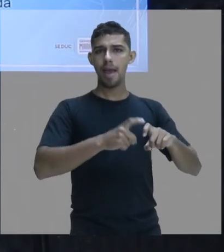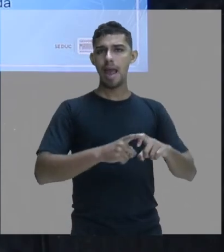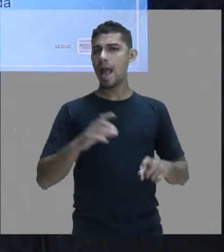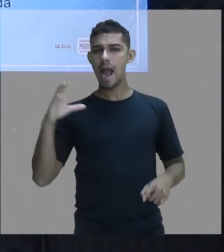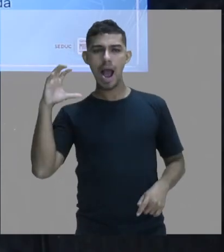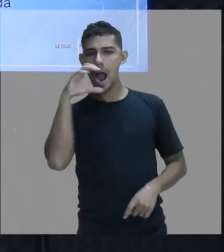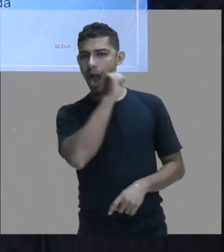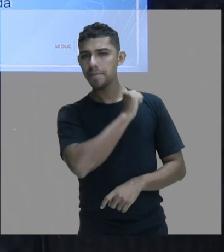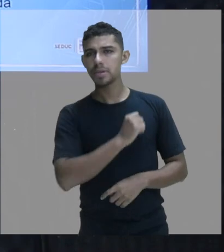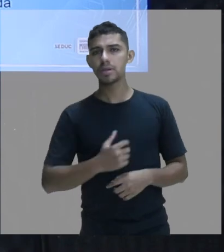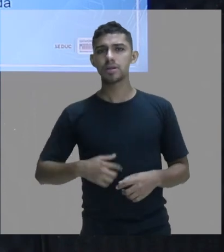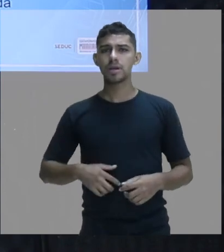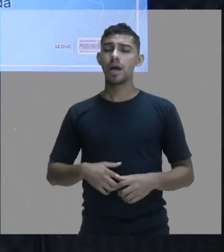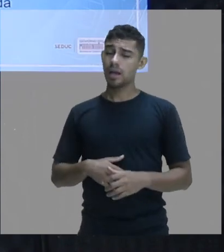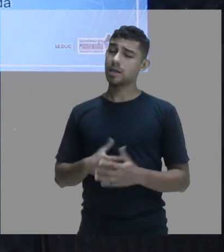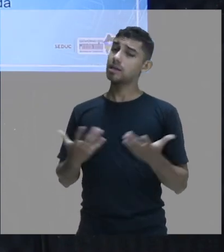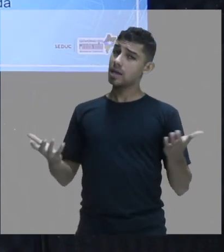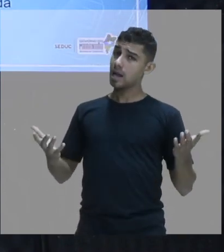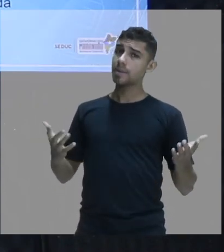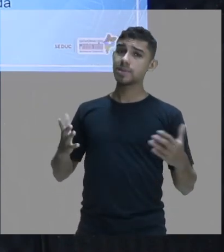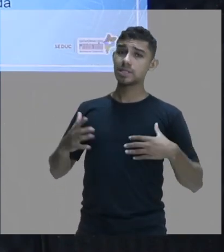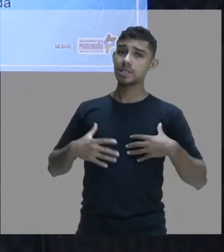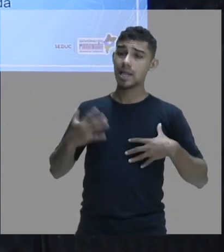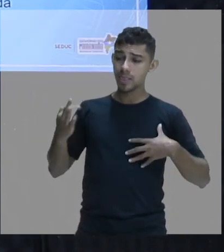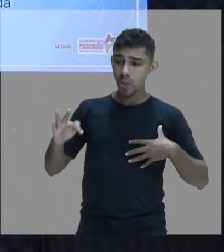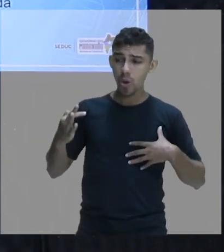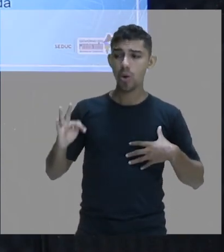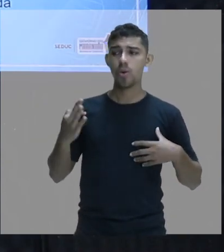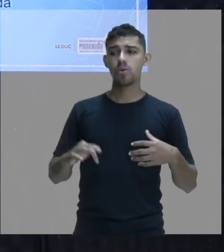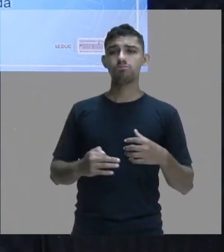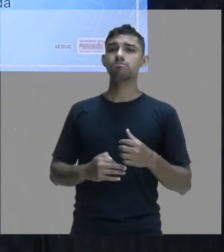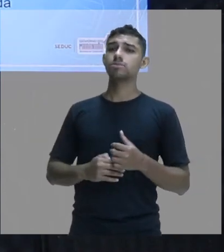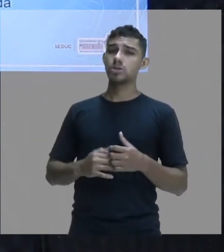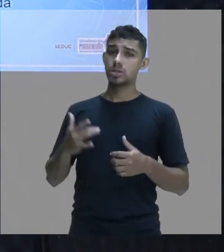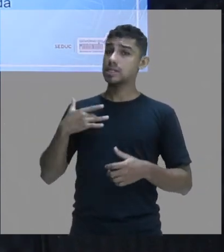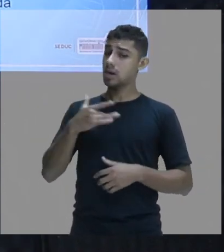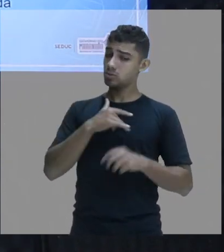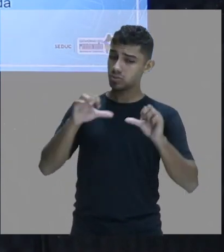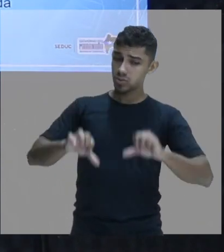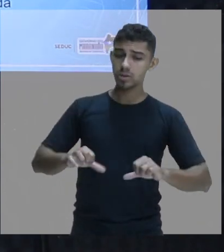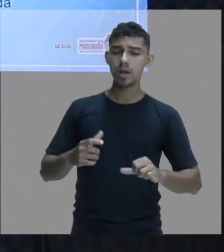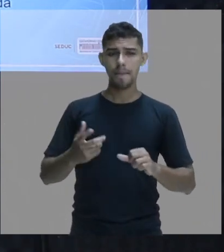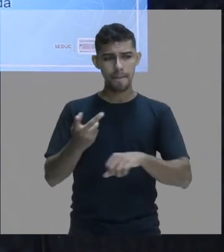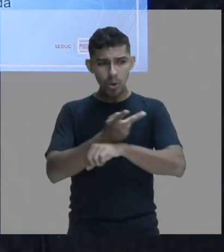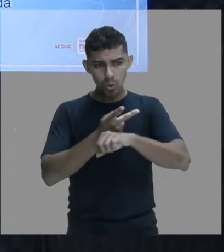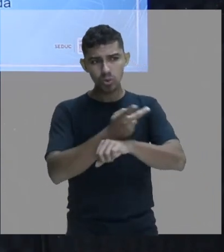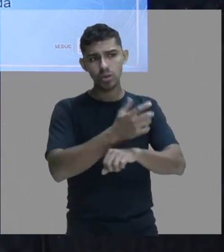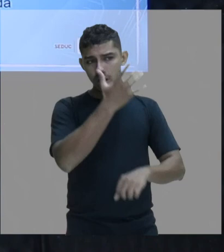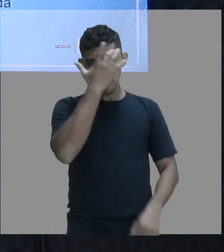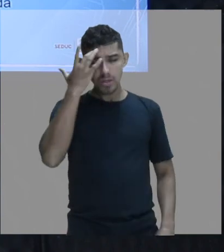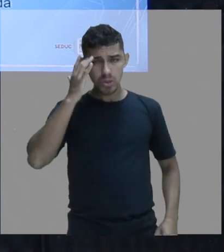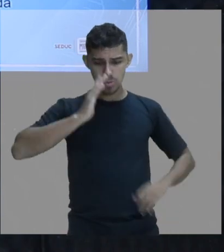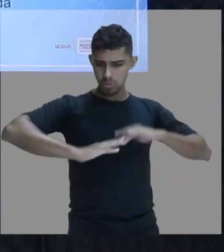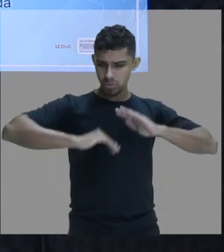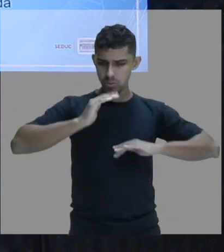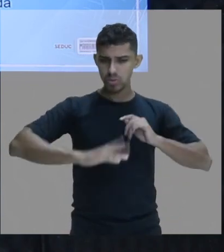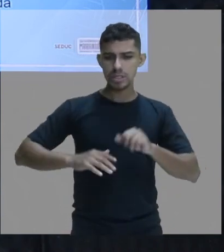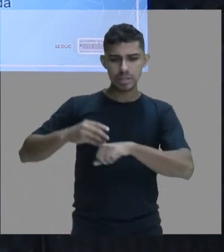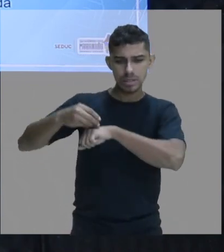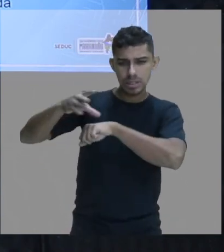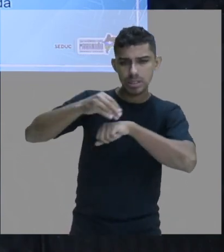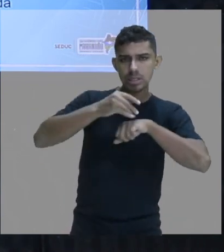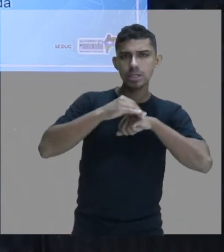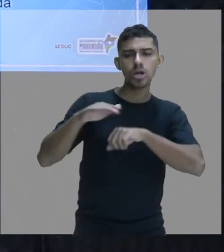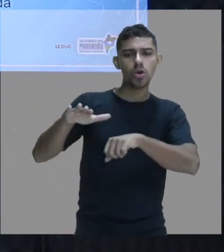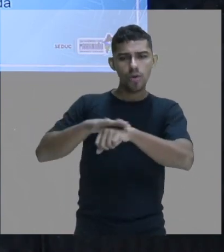ganho muito rápido, ele acaba aqui se prejudicando. Então, sempre que forem fazer alguma coisa, procurem um profissional, procurem dicas,